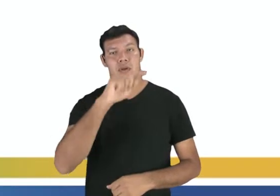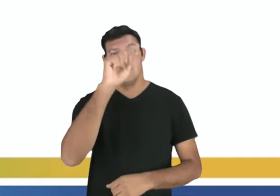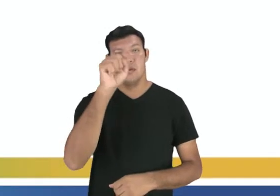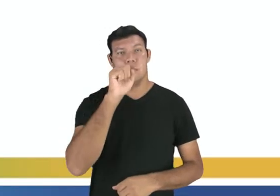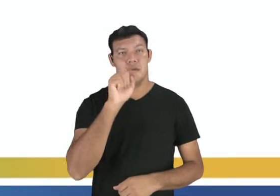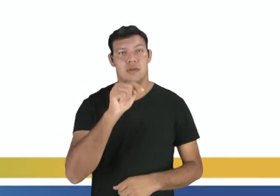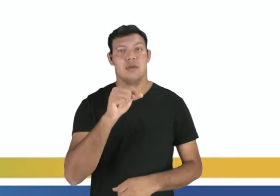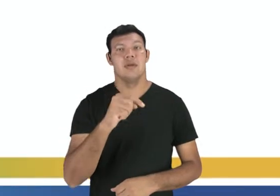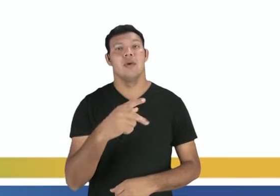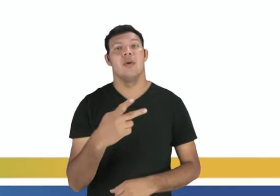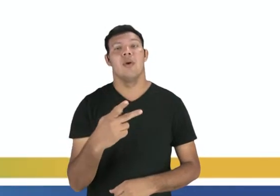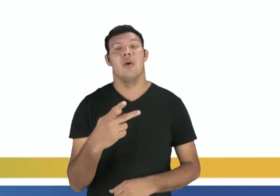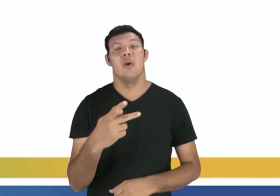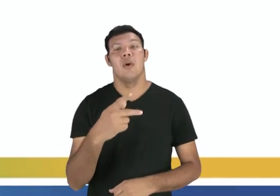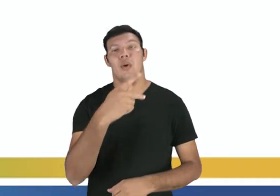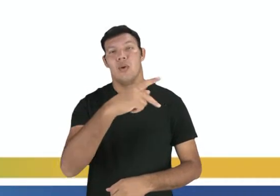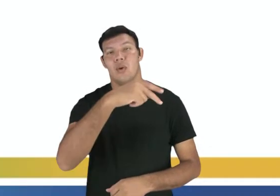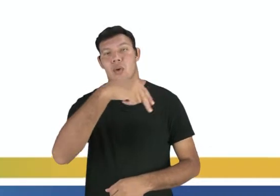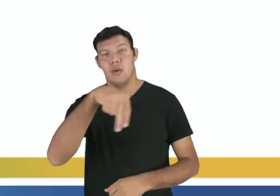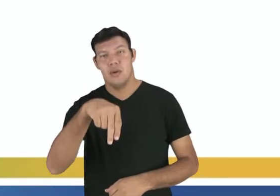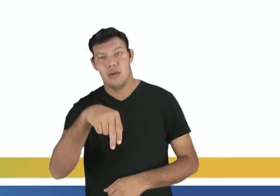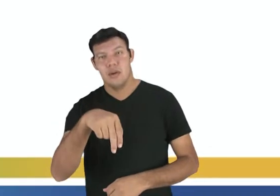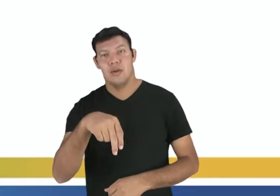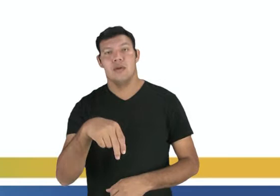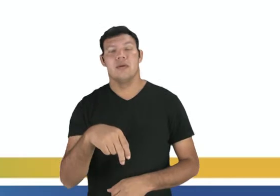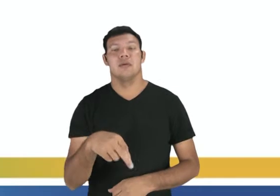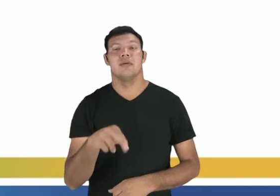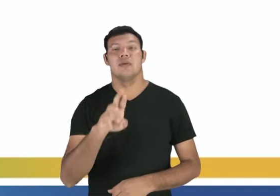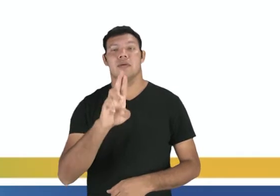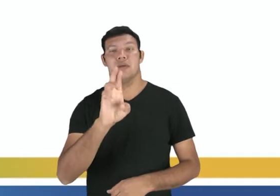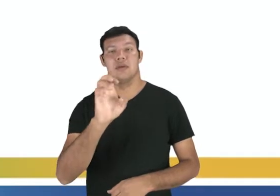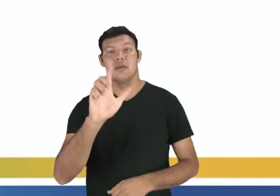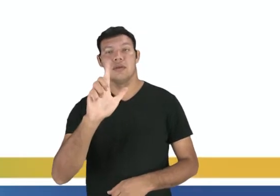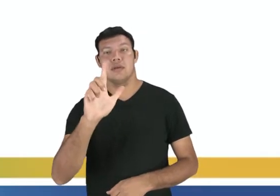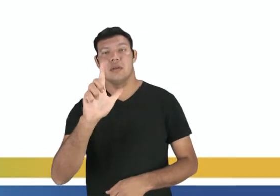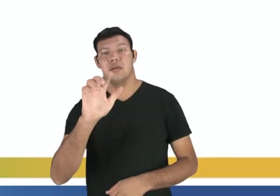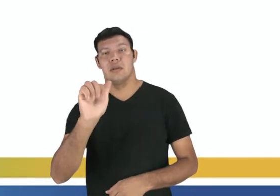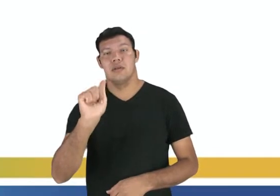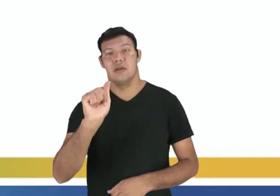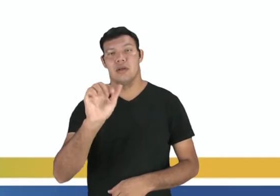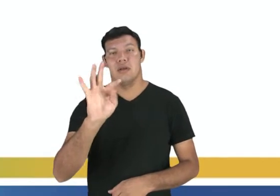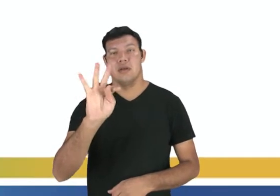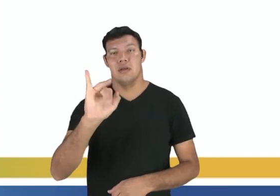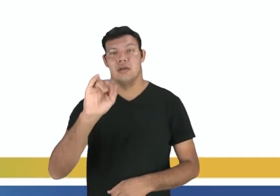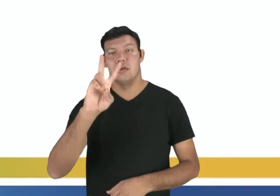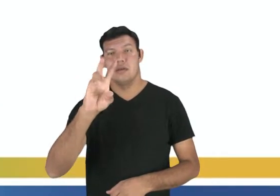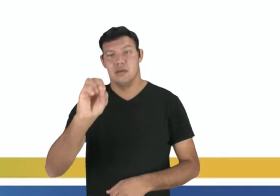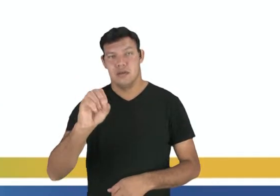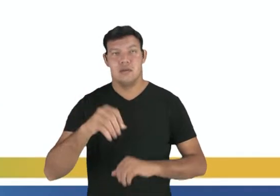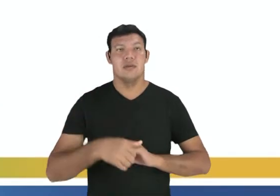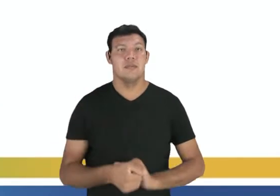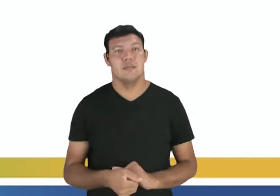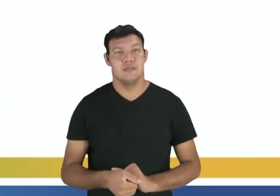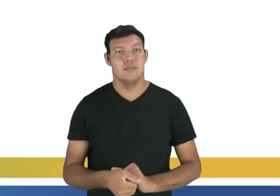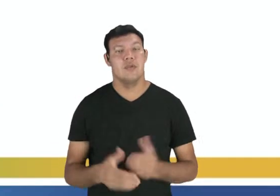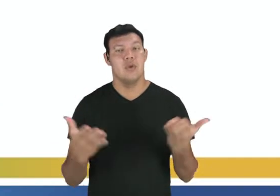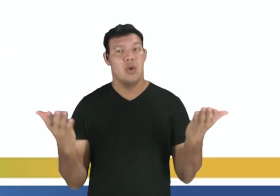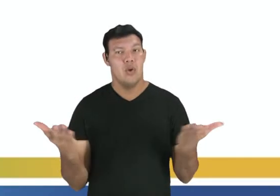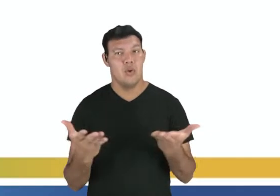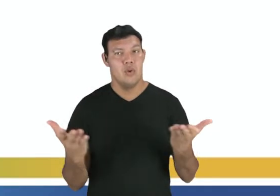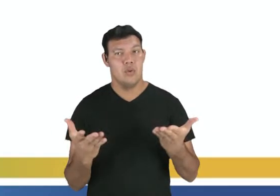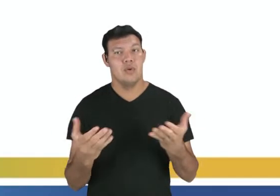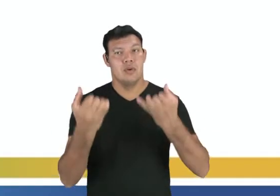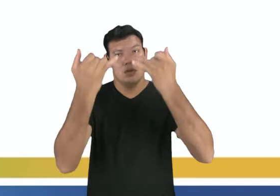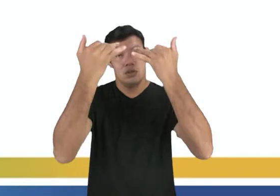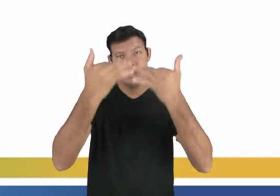pronomes indefinidos, pronomes relativos e pronomes possessivos. Hoje nós vamos falar da importância do